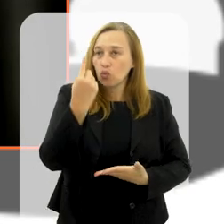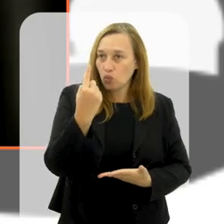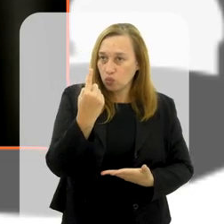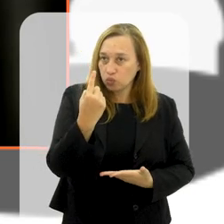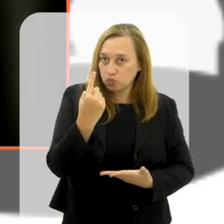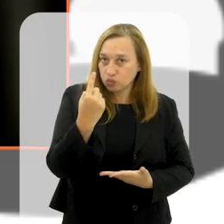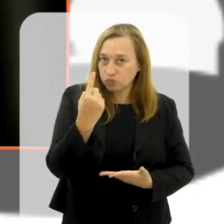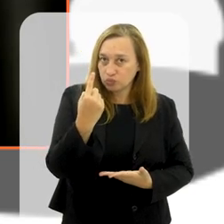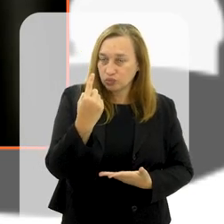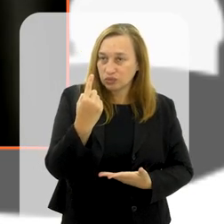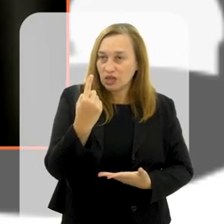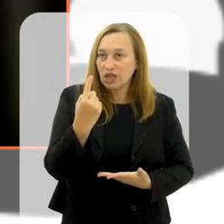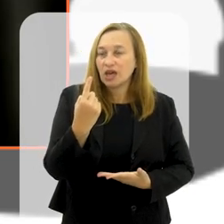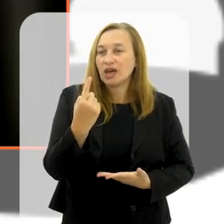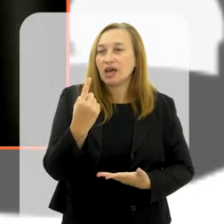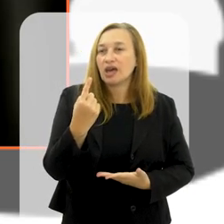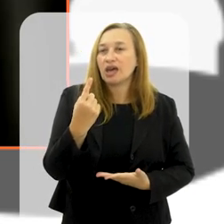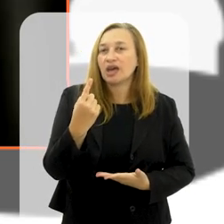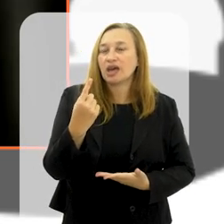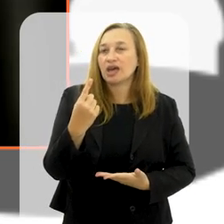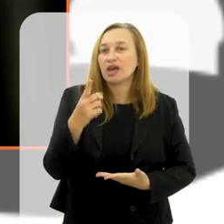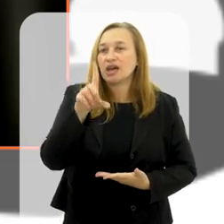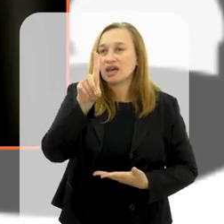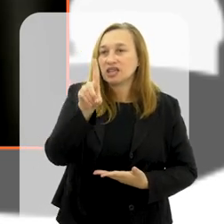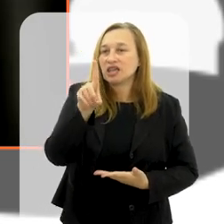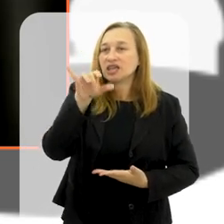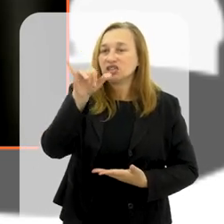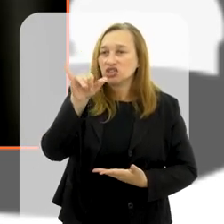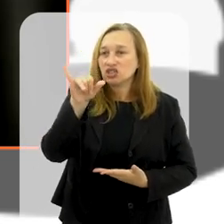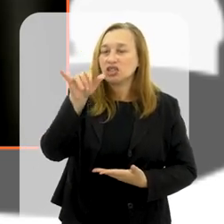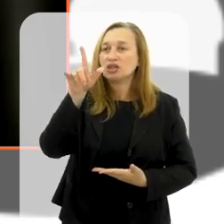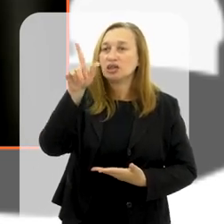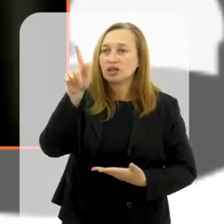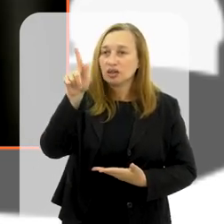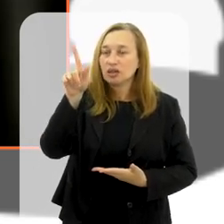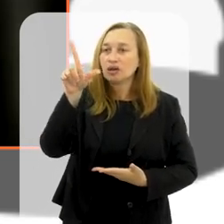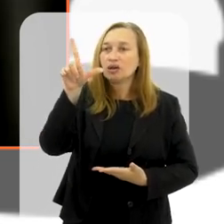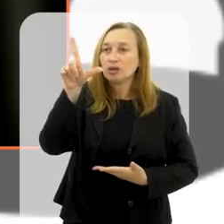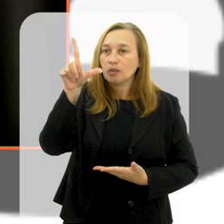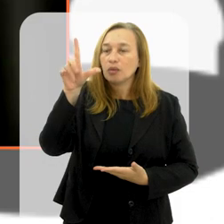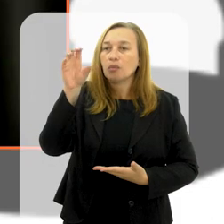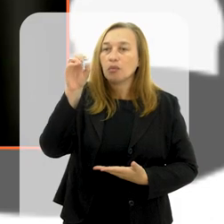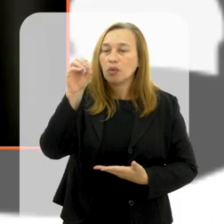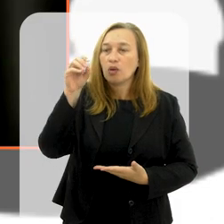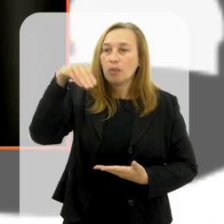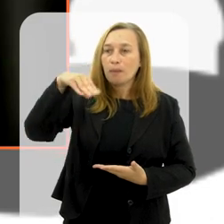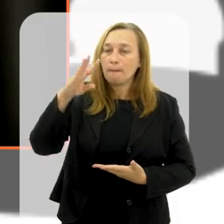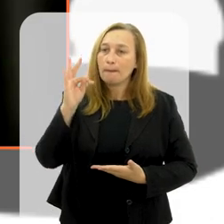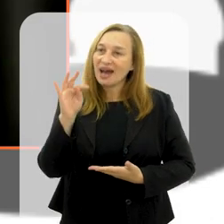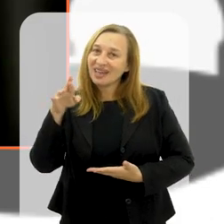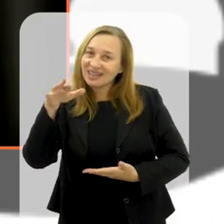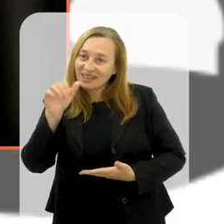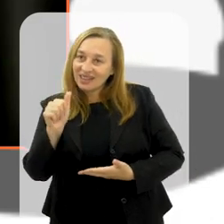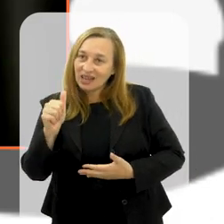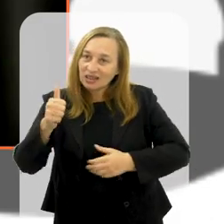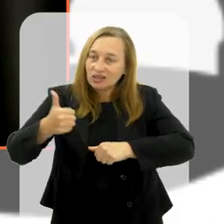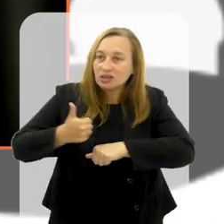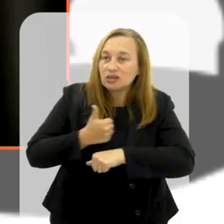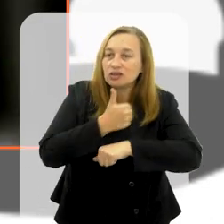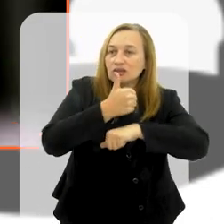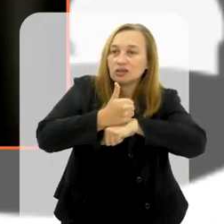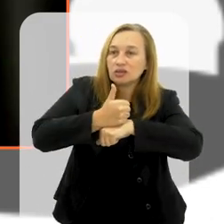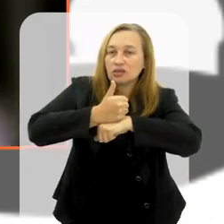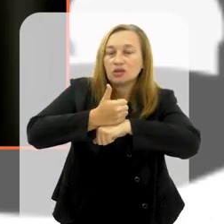é denominado pelo presidente e ele, então, fica responsável por conduzir todas